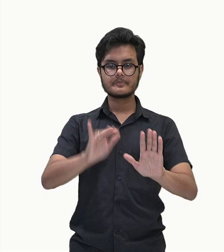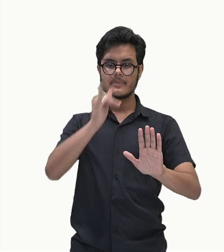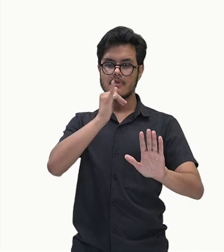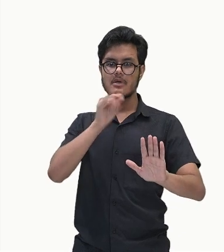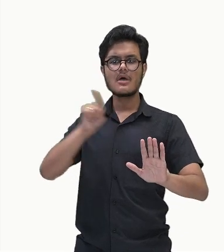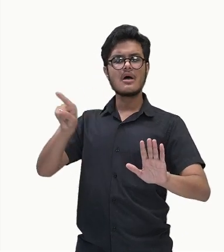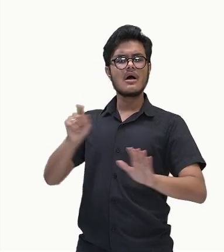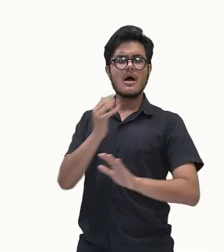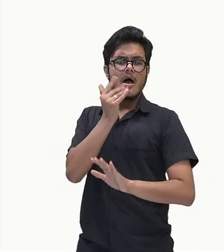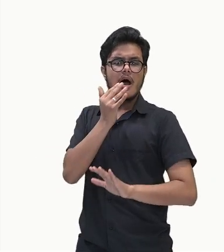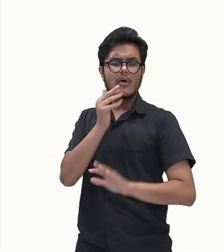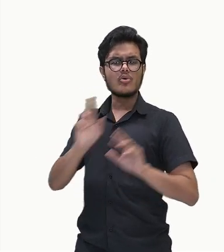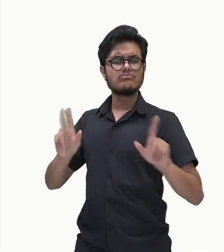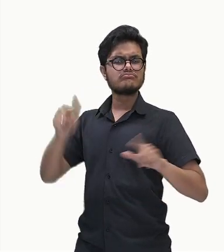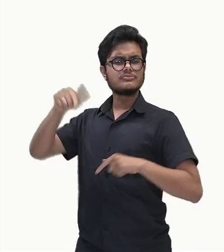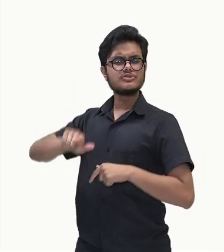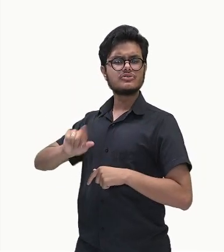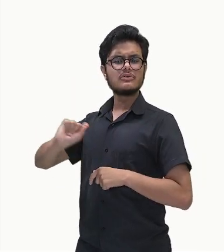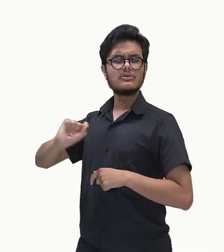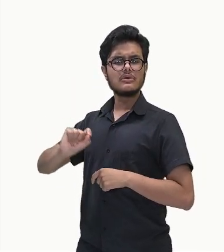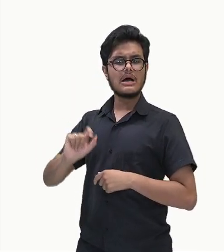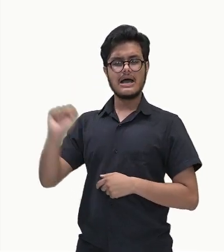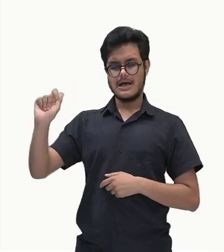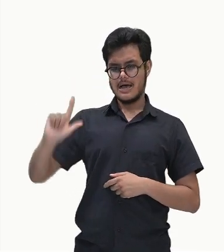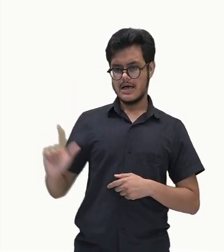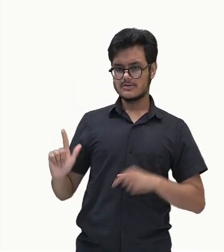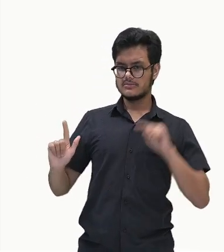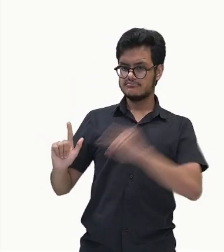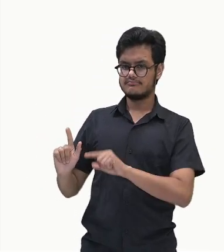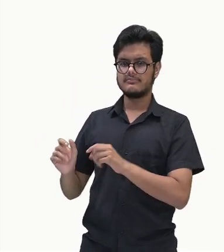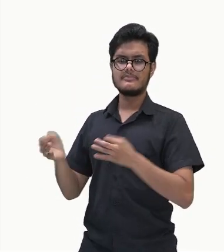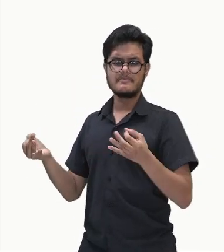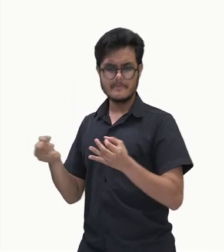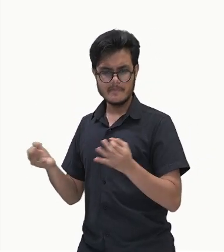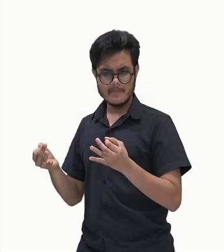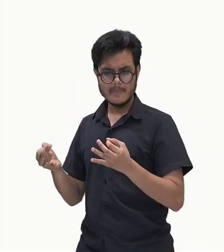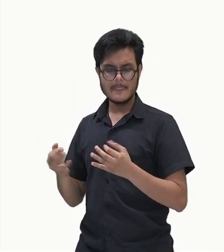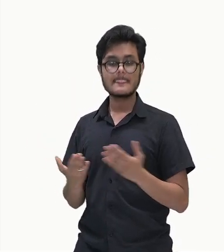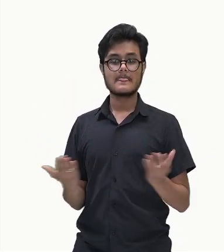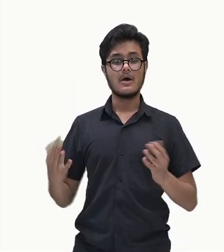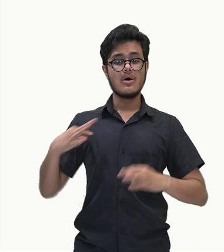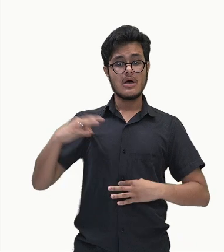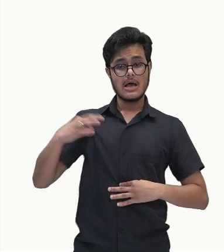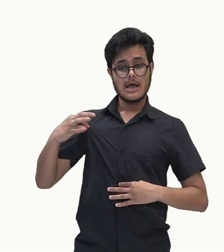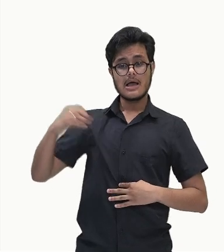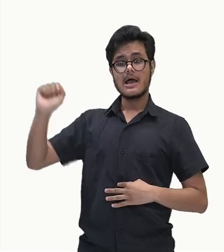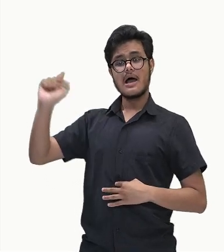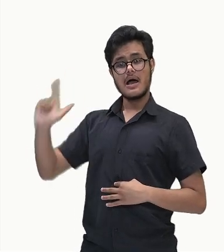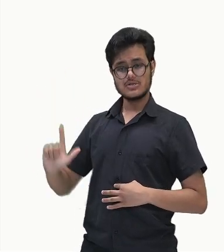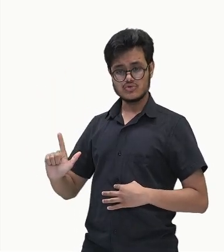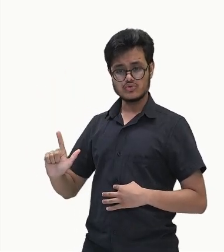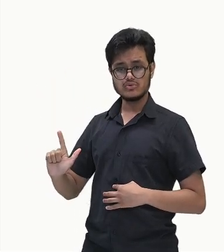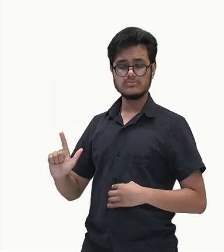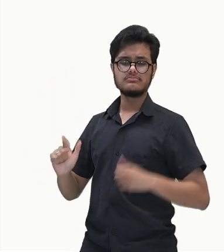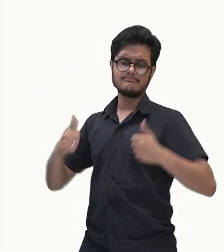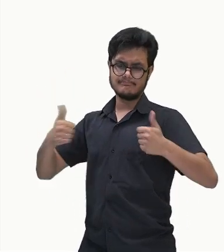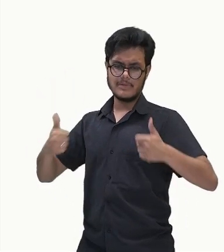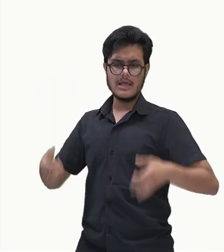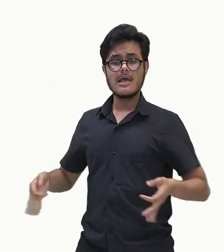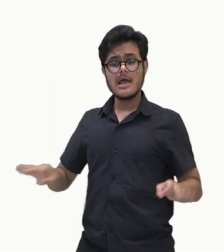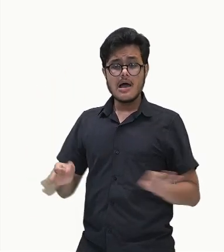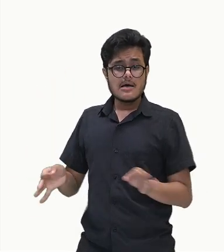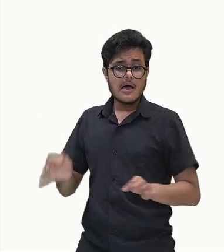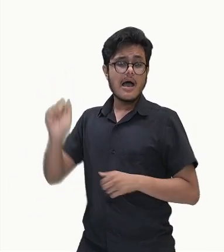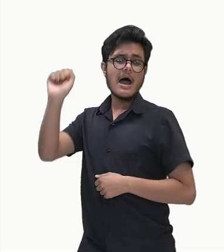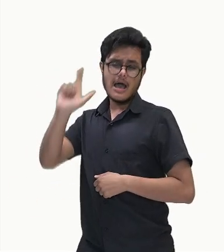outra cor que ela tem repetida é o azul ela tem uma blusa azul e também tem uma saia azul mas